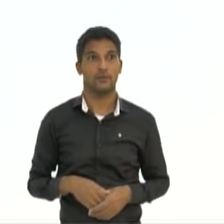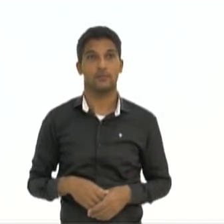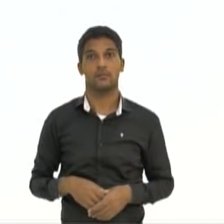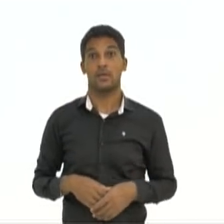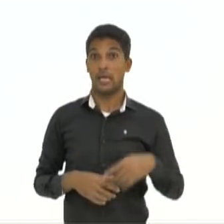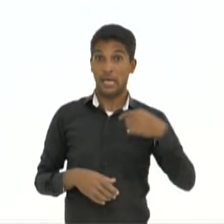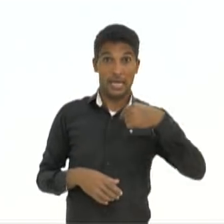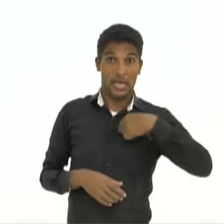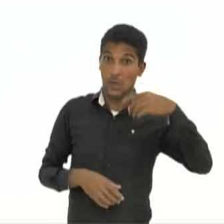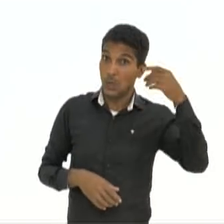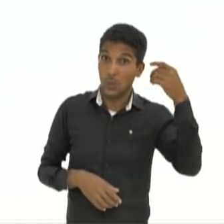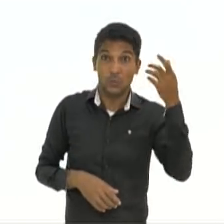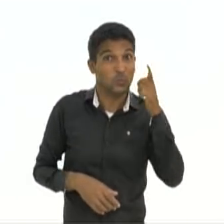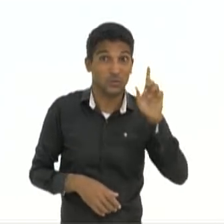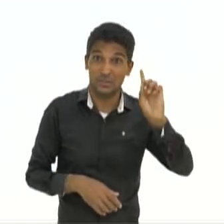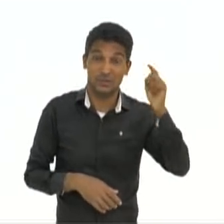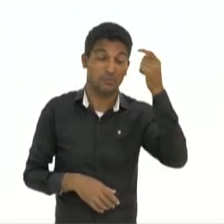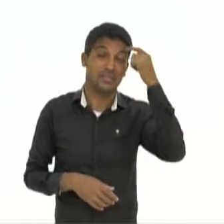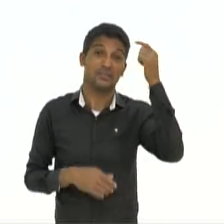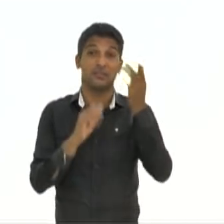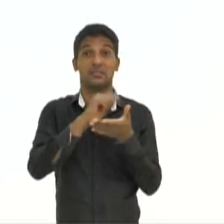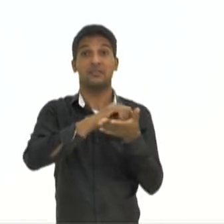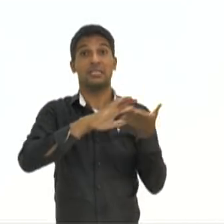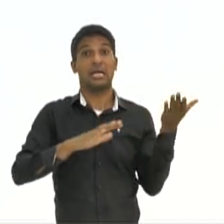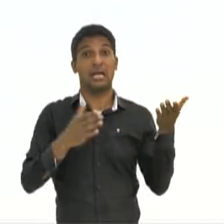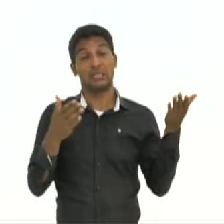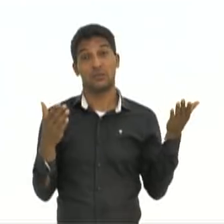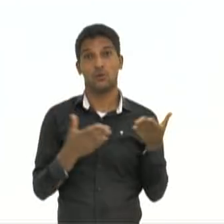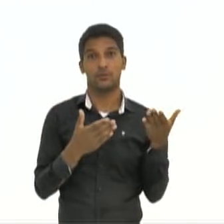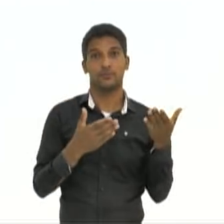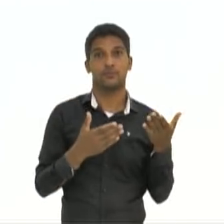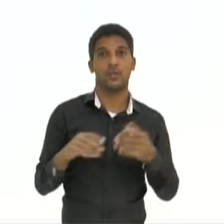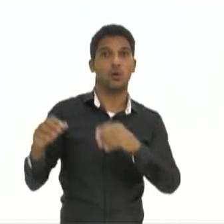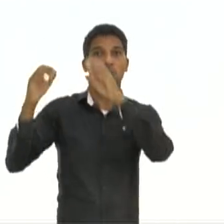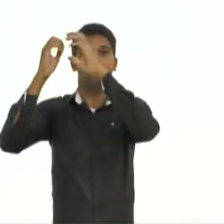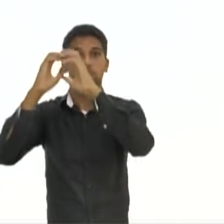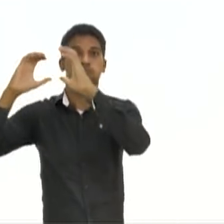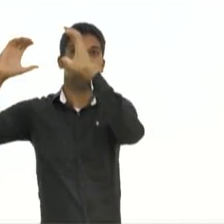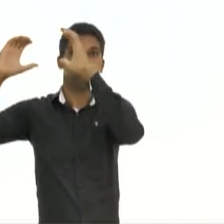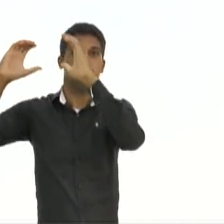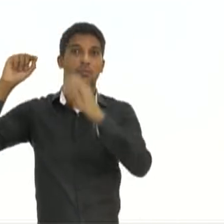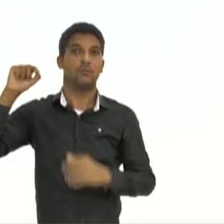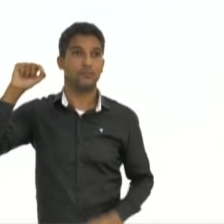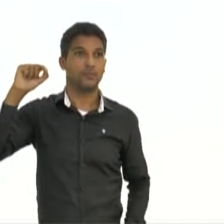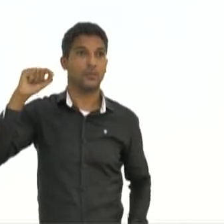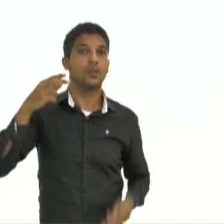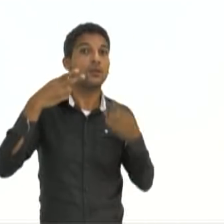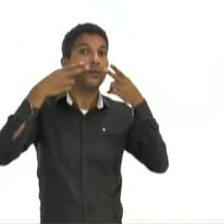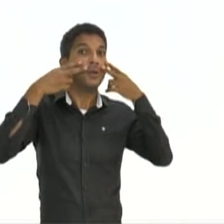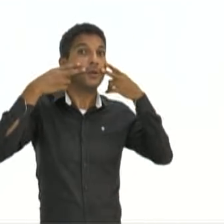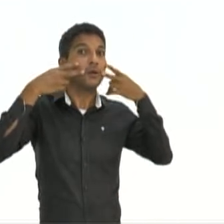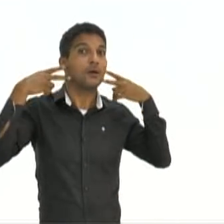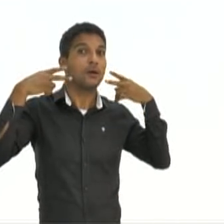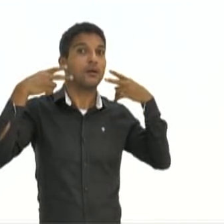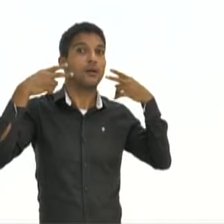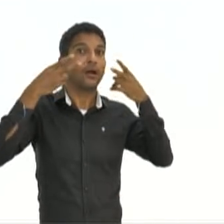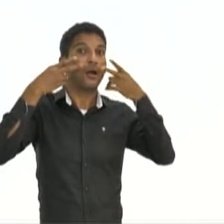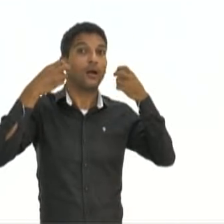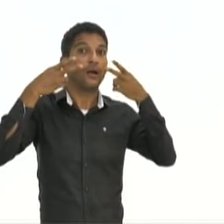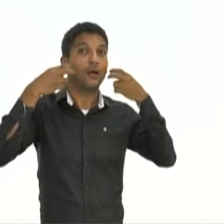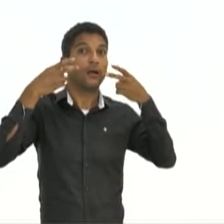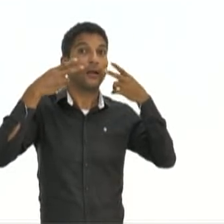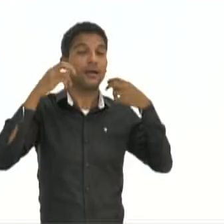hoje. No segundo quadrinho, um balão de pensamento, né? E o Garfield pensa, quanta